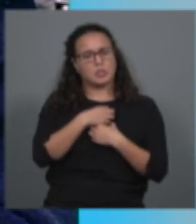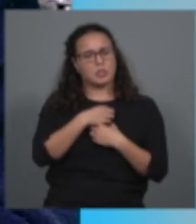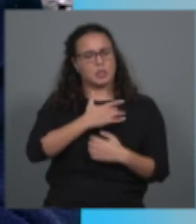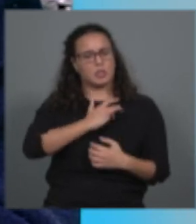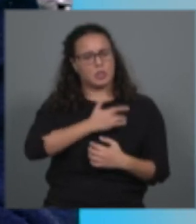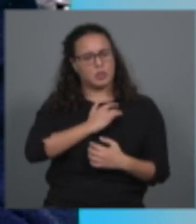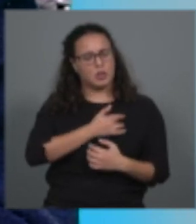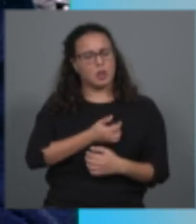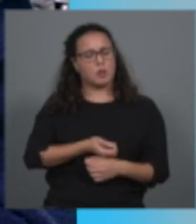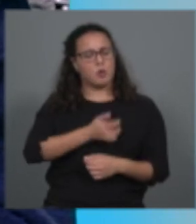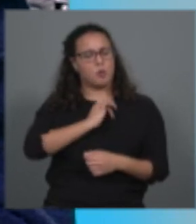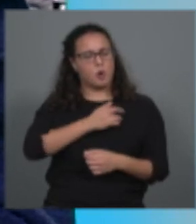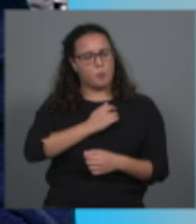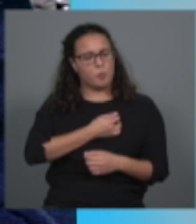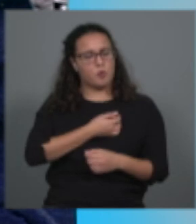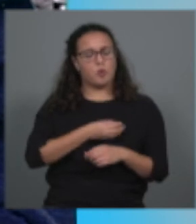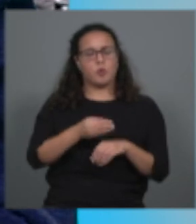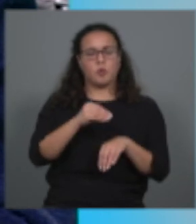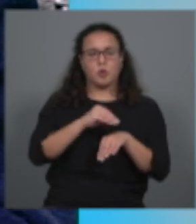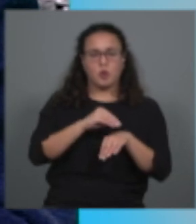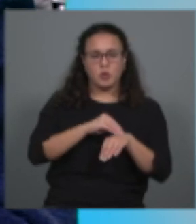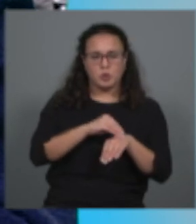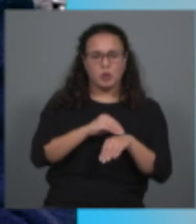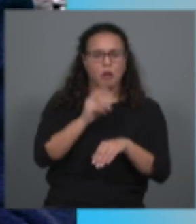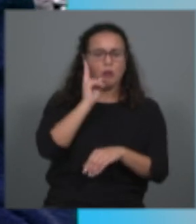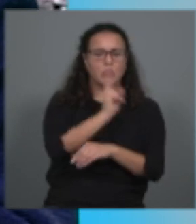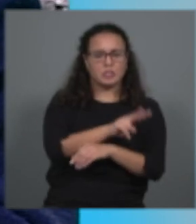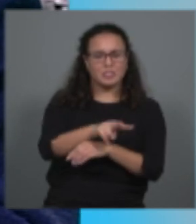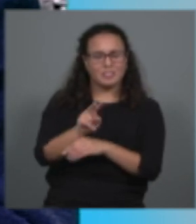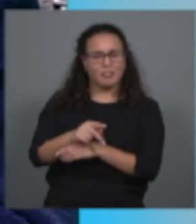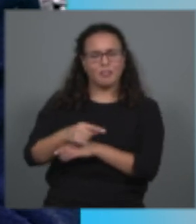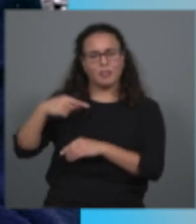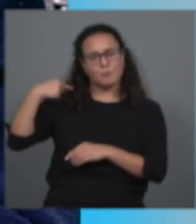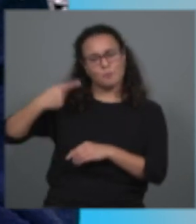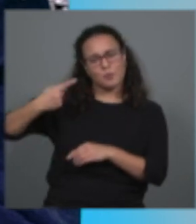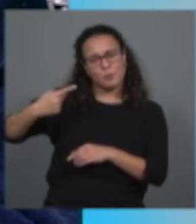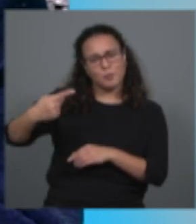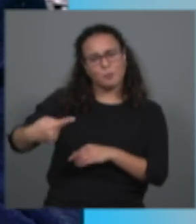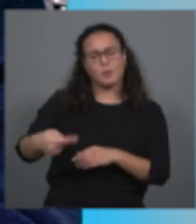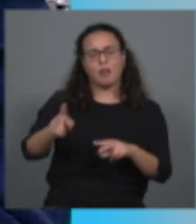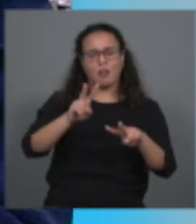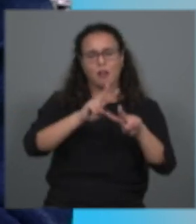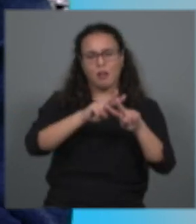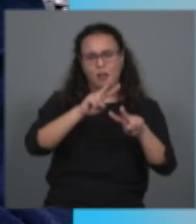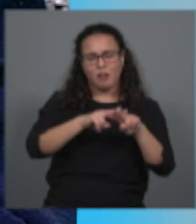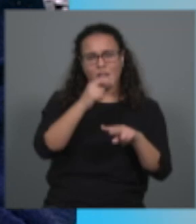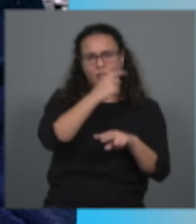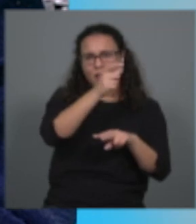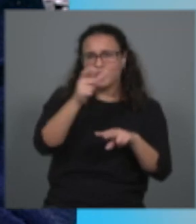aos pobres, as visitas diárias à cadeia, isto põe